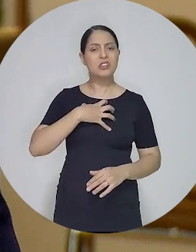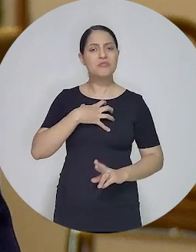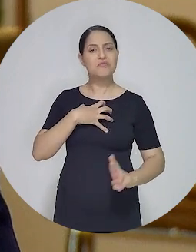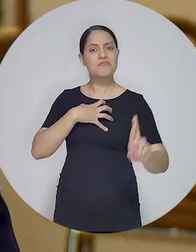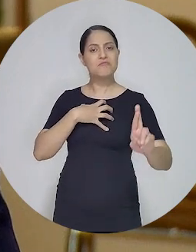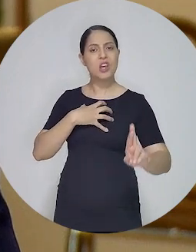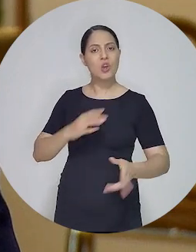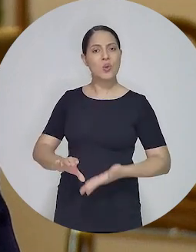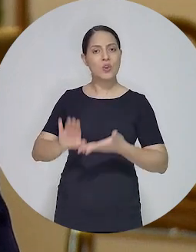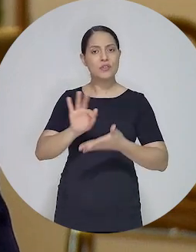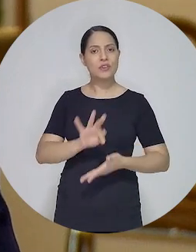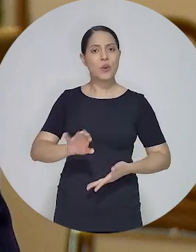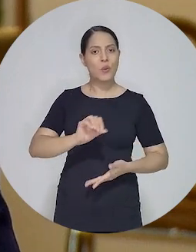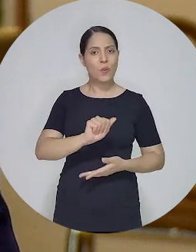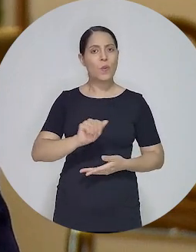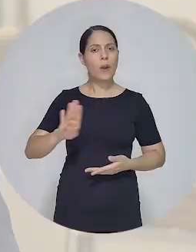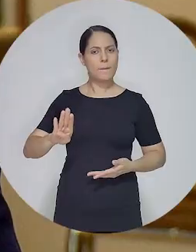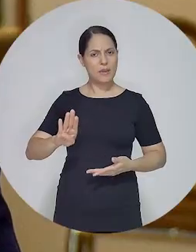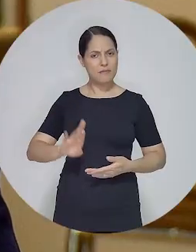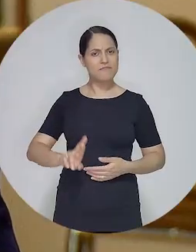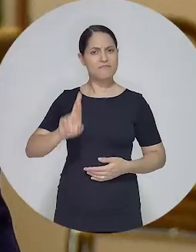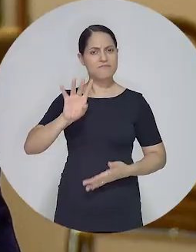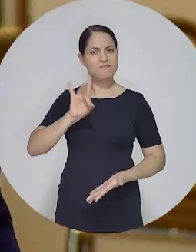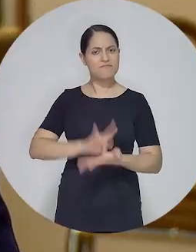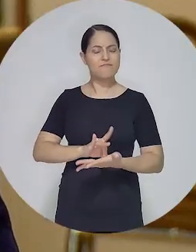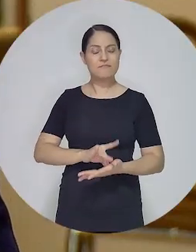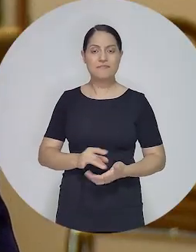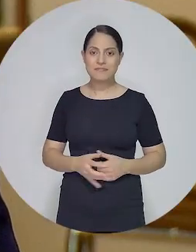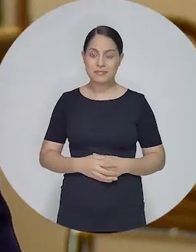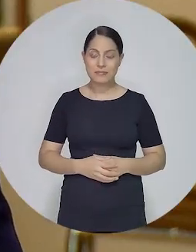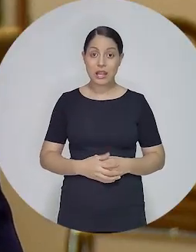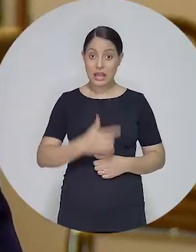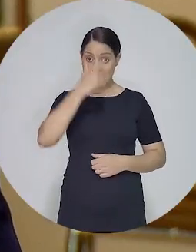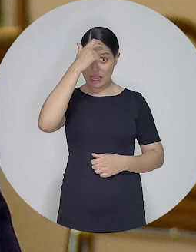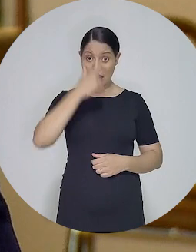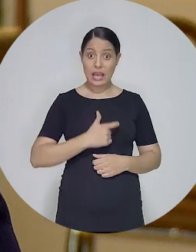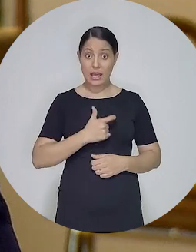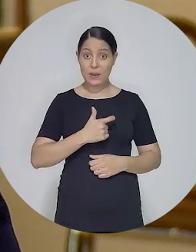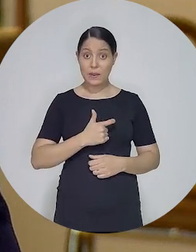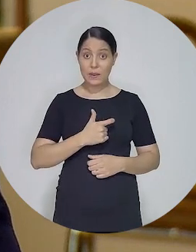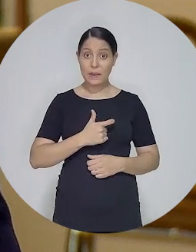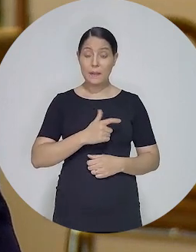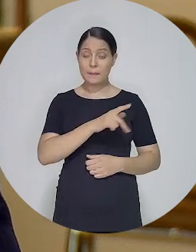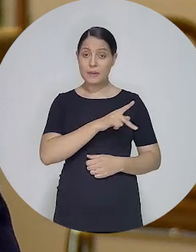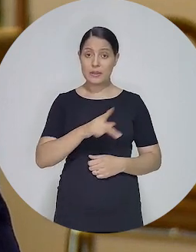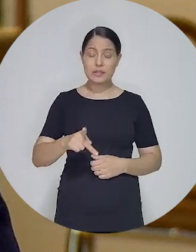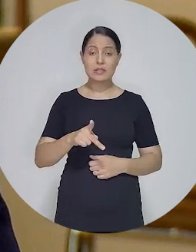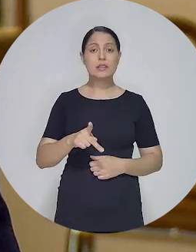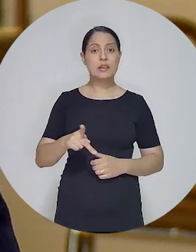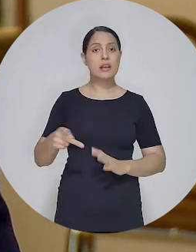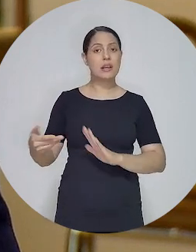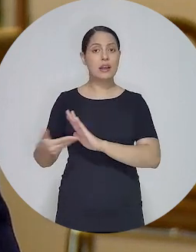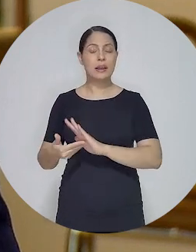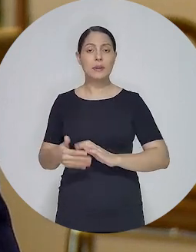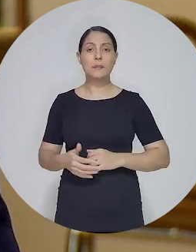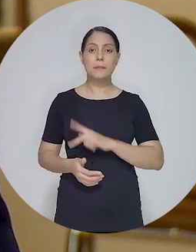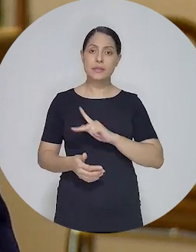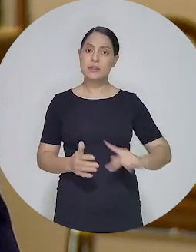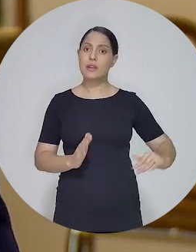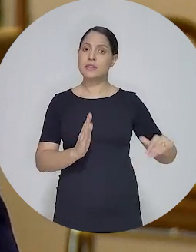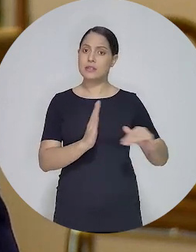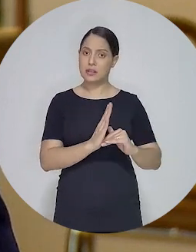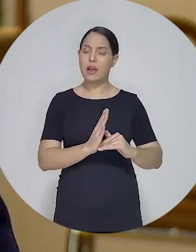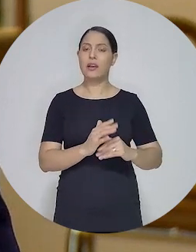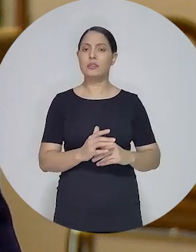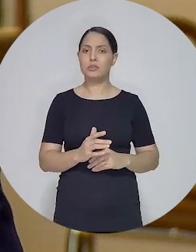sente representado pela Ordem dos Advogados do Brasil. Eu já estive pessoalmente com o presidente da Câmara, com o presidente do Senado, com o Procurador-Geral